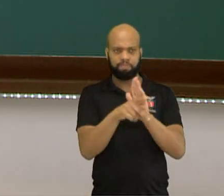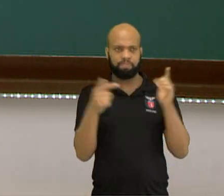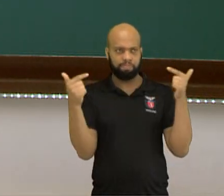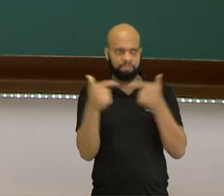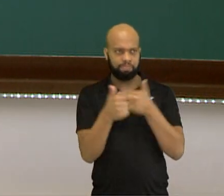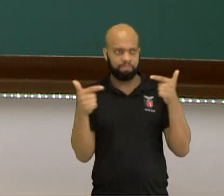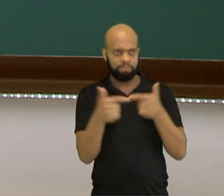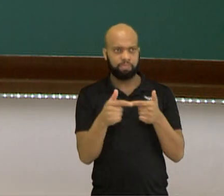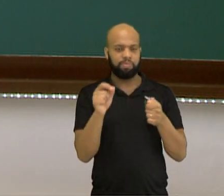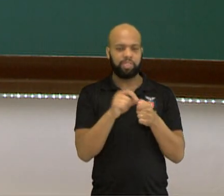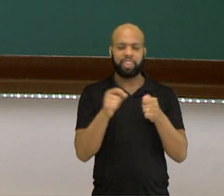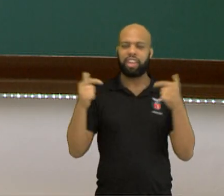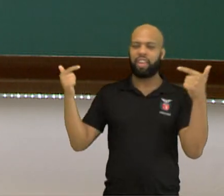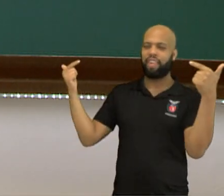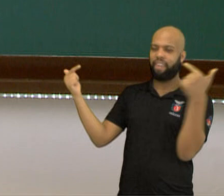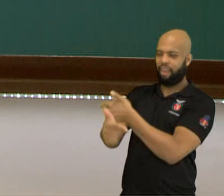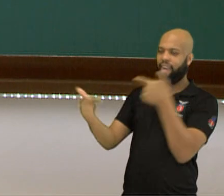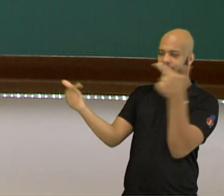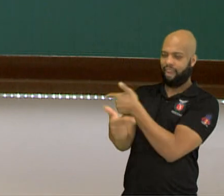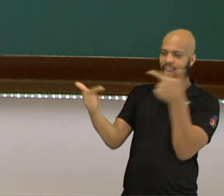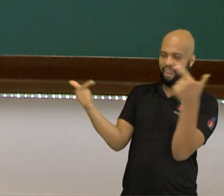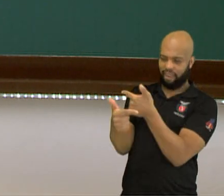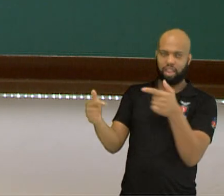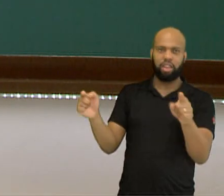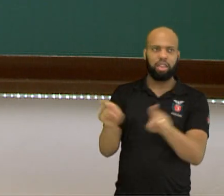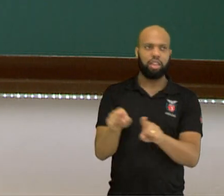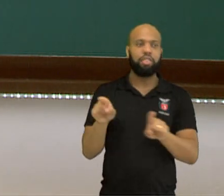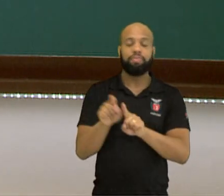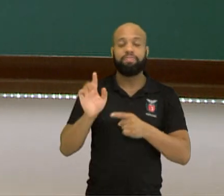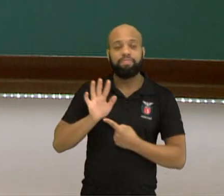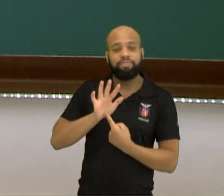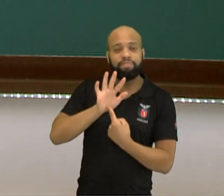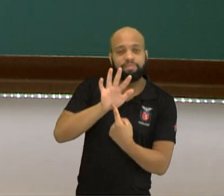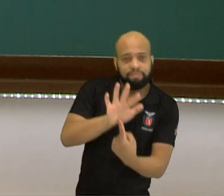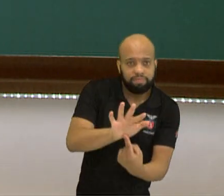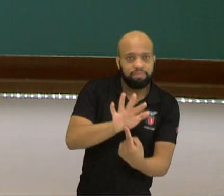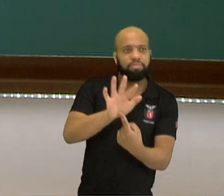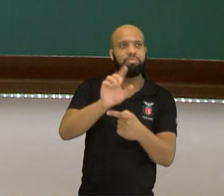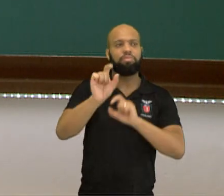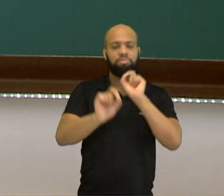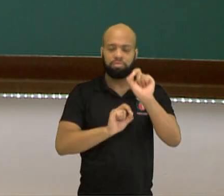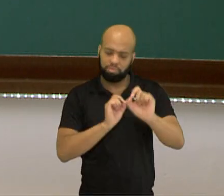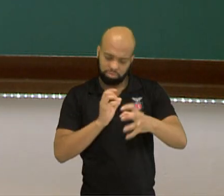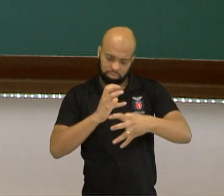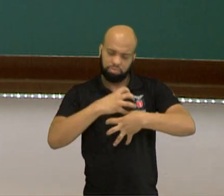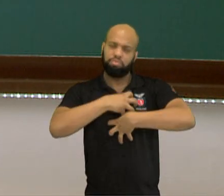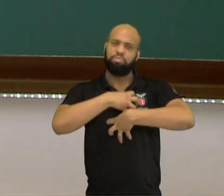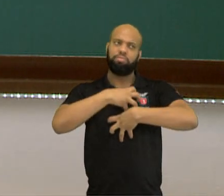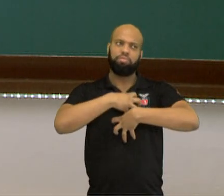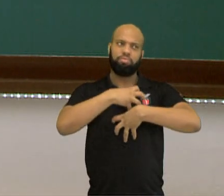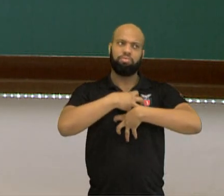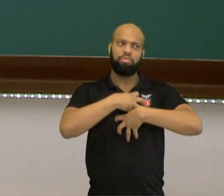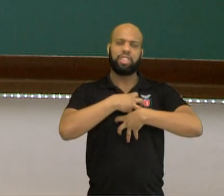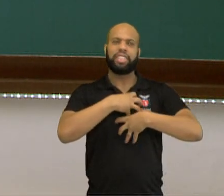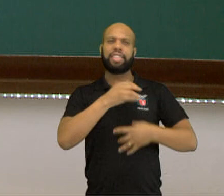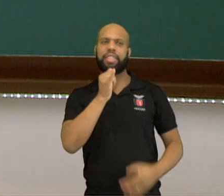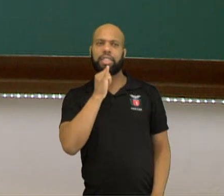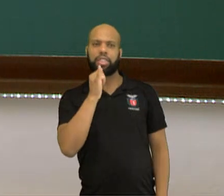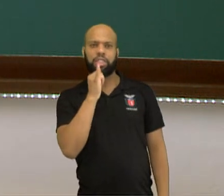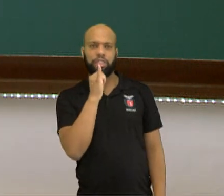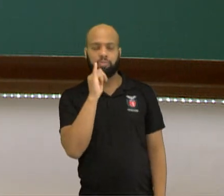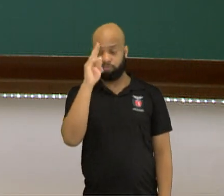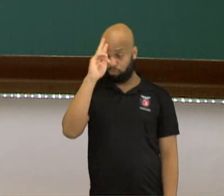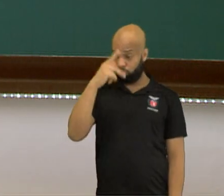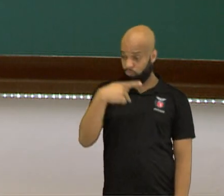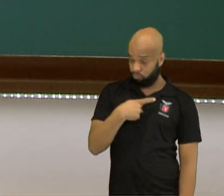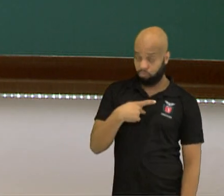Ela satirizava, ela demonstrava os sentimentos mesquinhos da